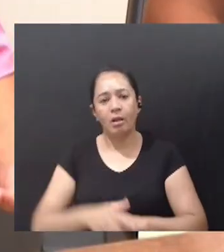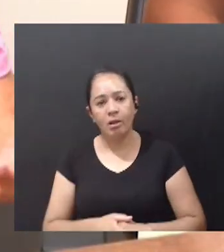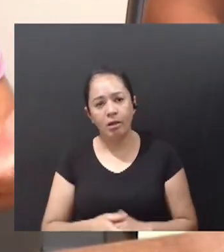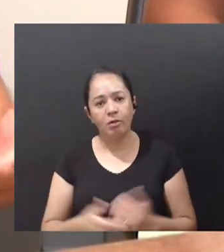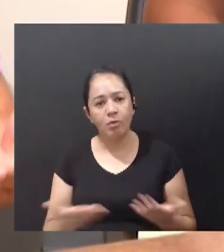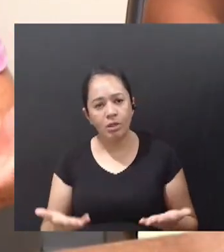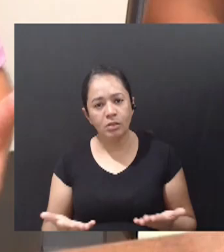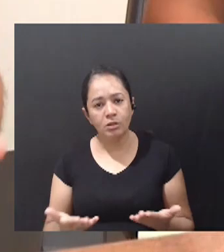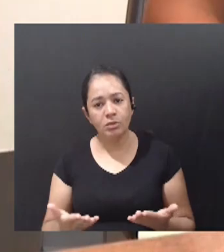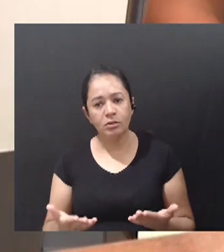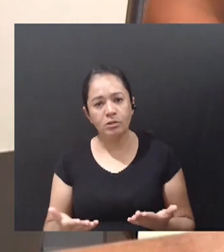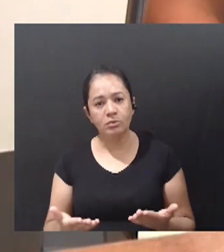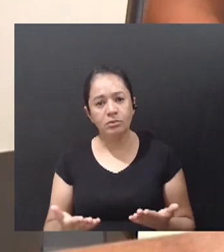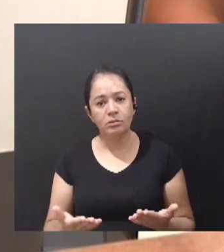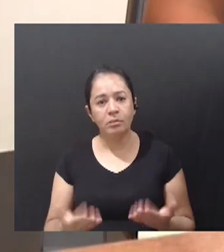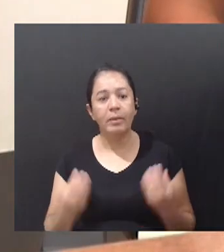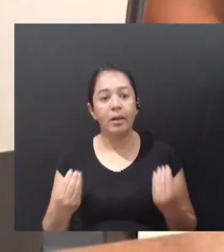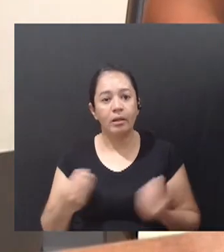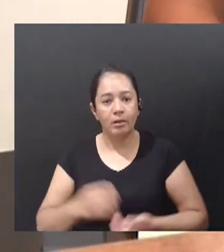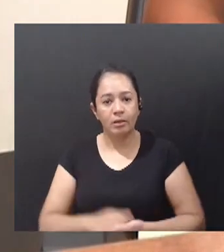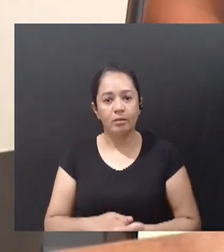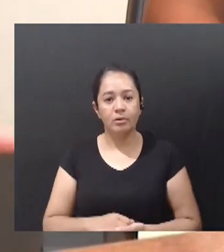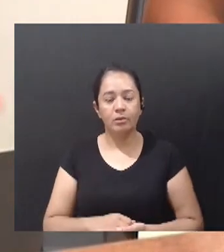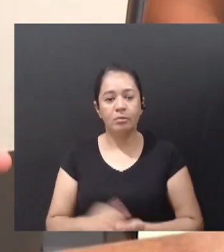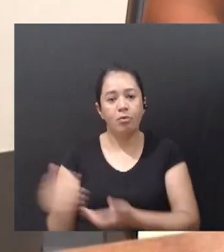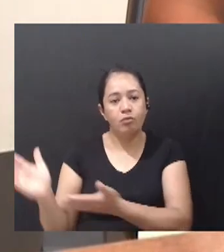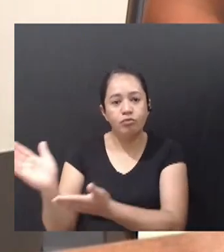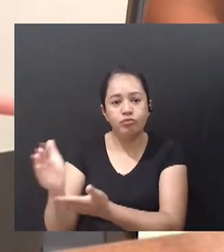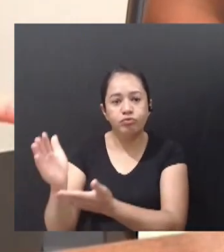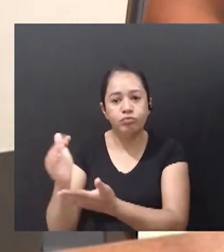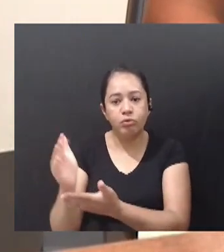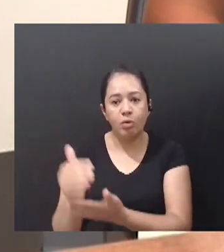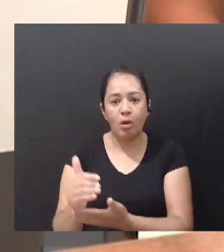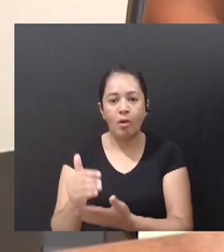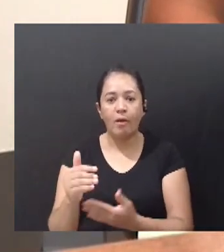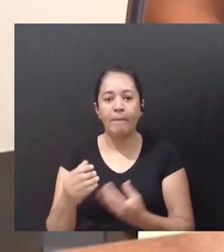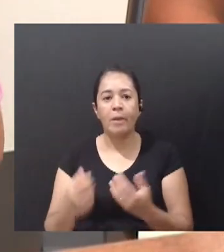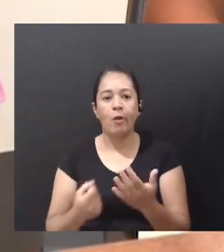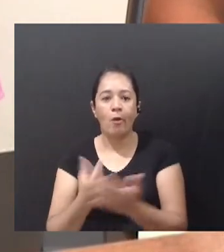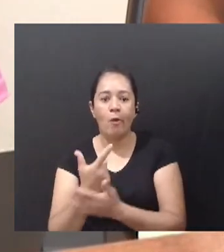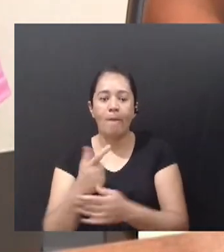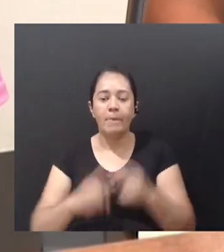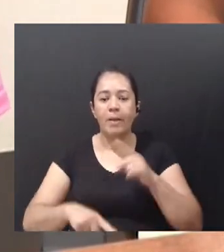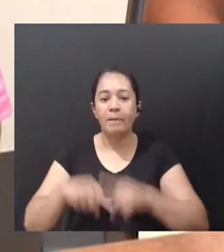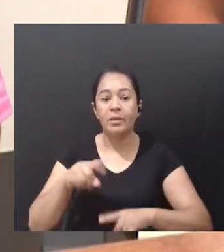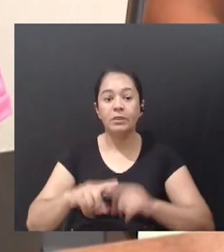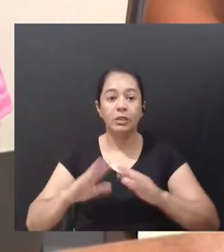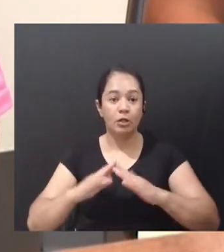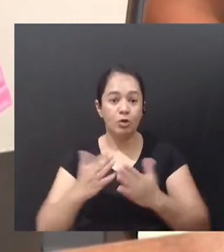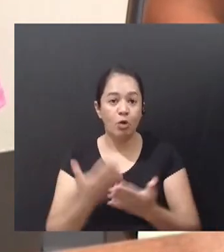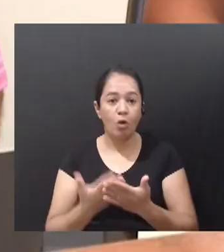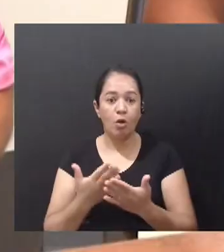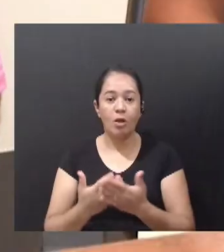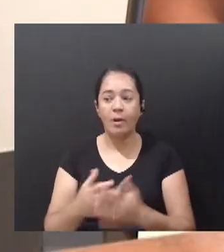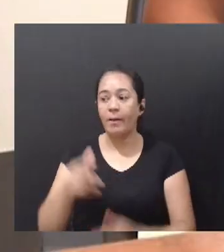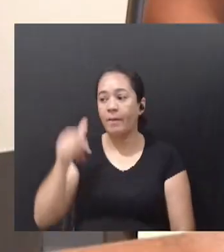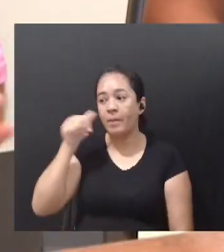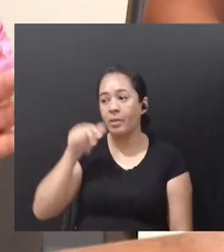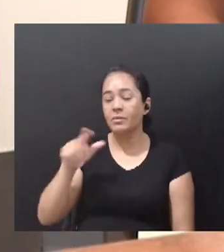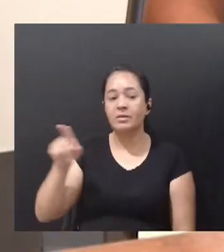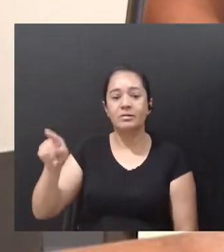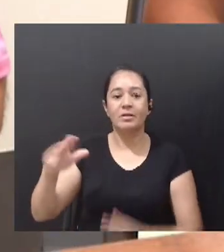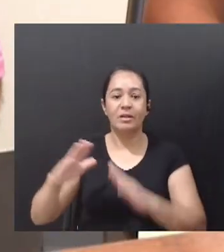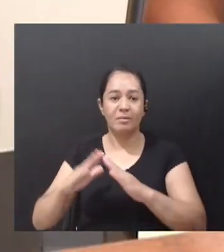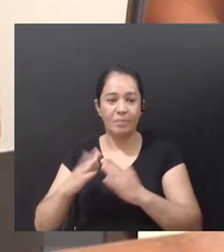Herc? Foi para quê? Para arrecadar fundos para comprar material escolar para a irmãzinha dele para a escola. Certo?